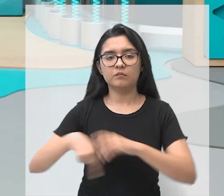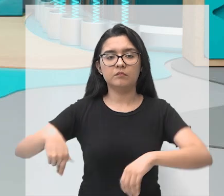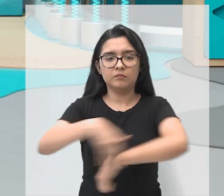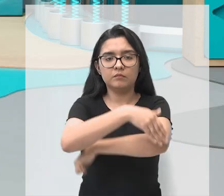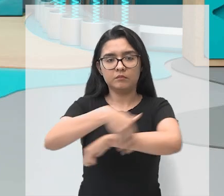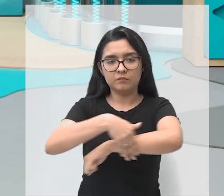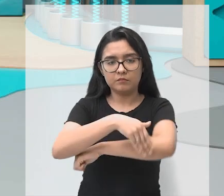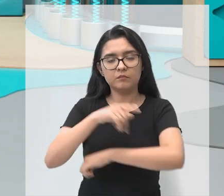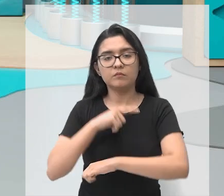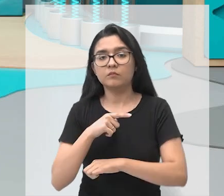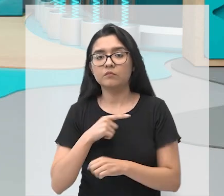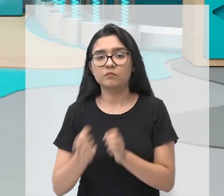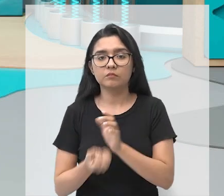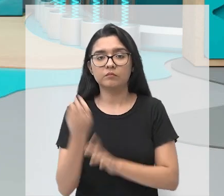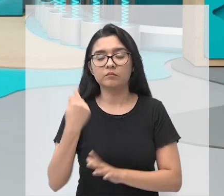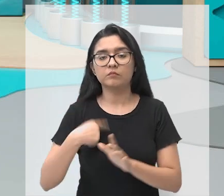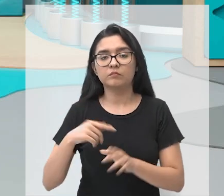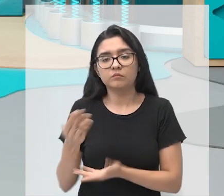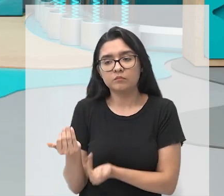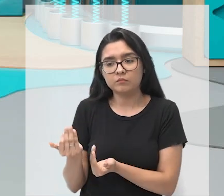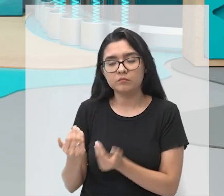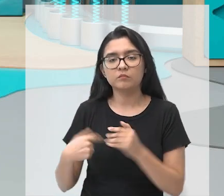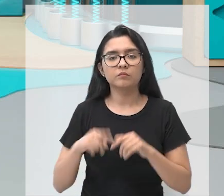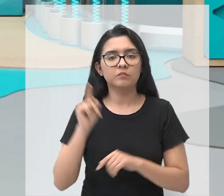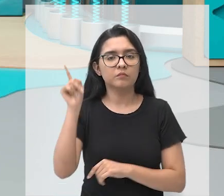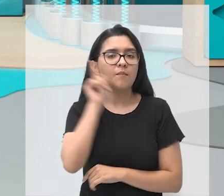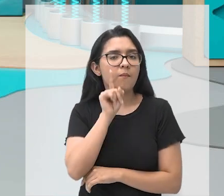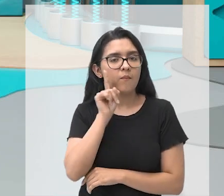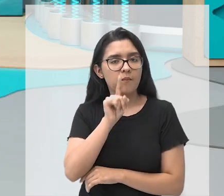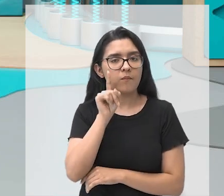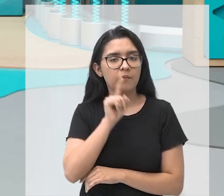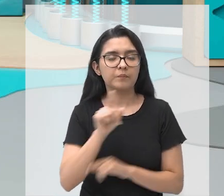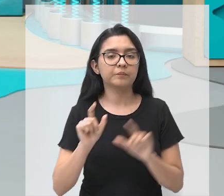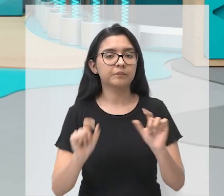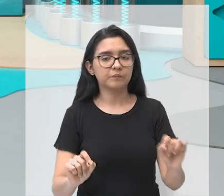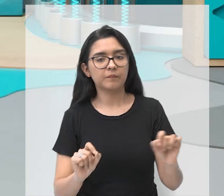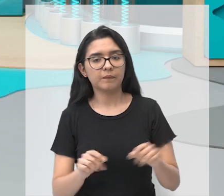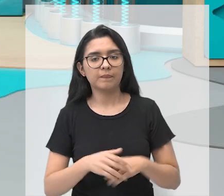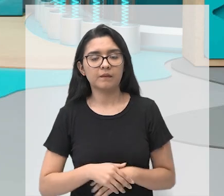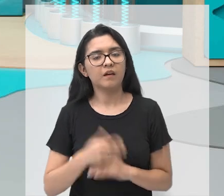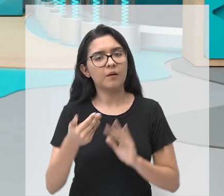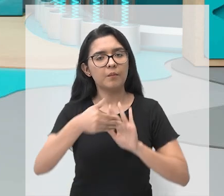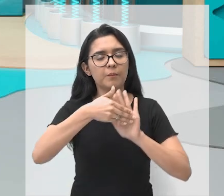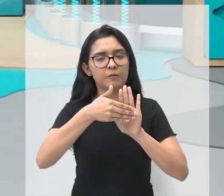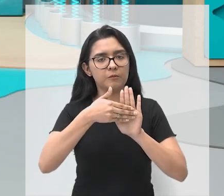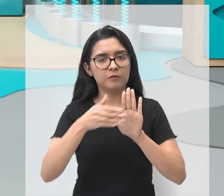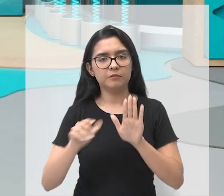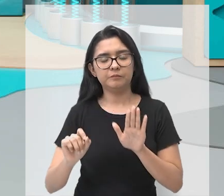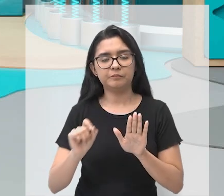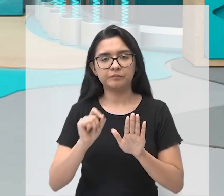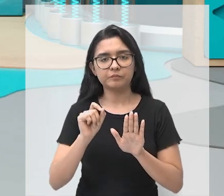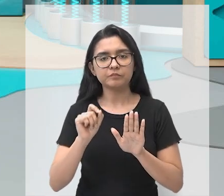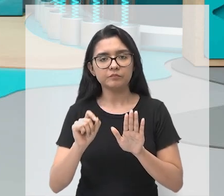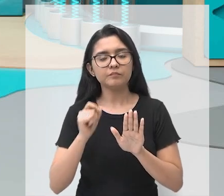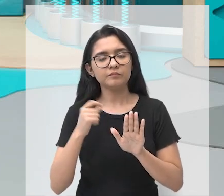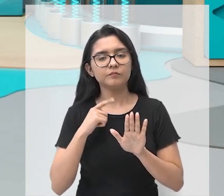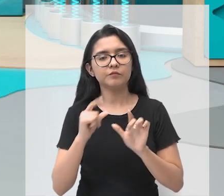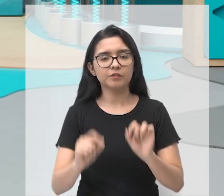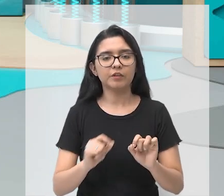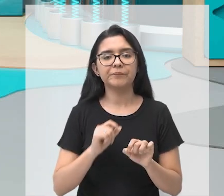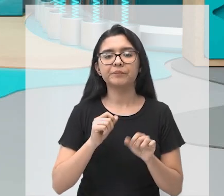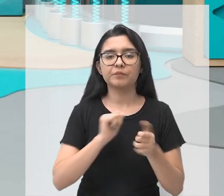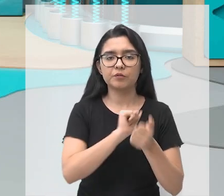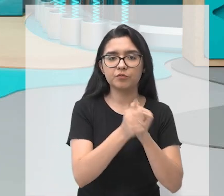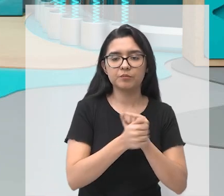foi idealizada aí por jovens da Califórnia, lá nos Estados Unidos, como uma proposta de transformar